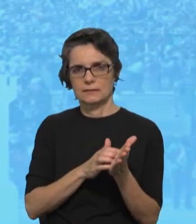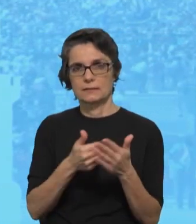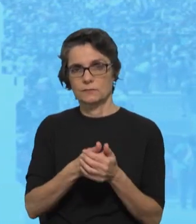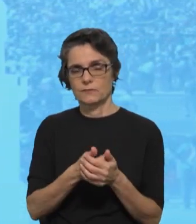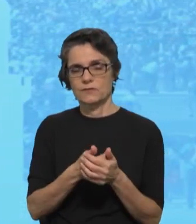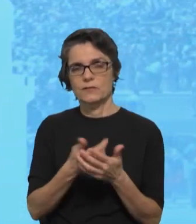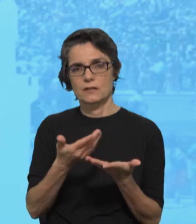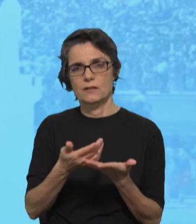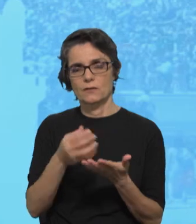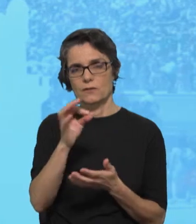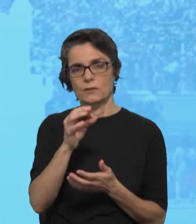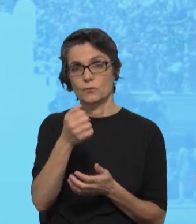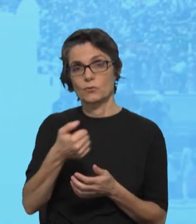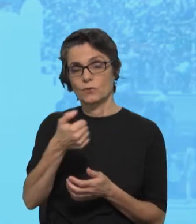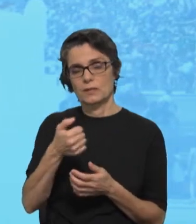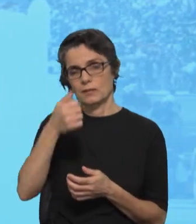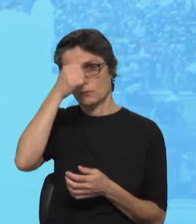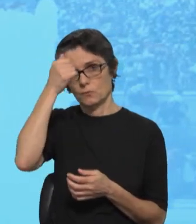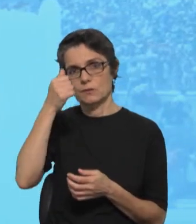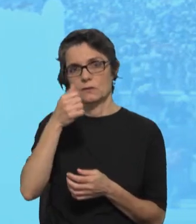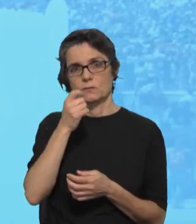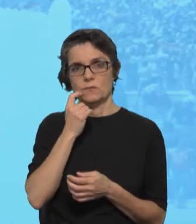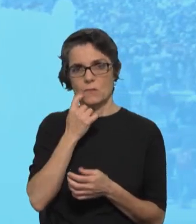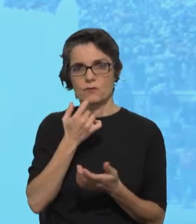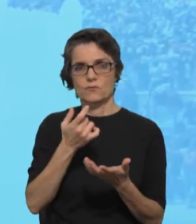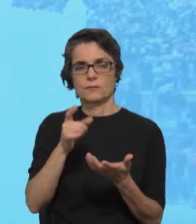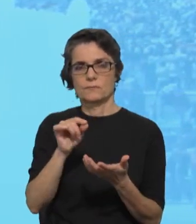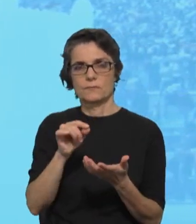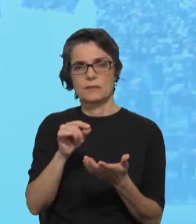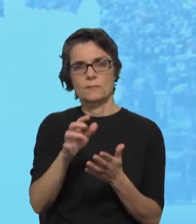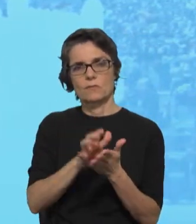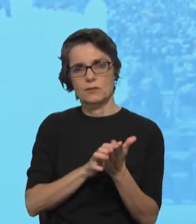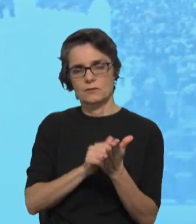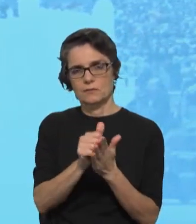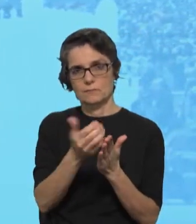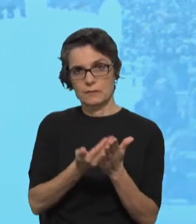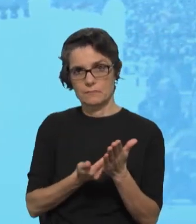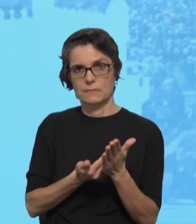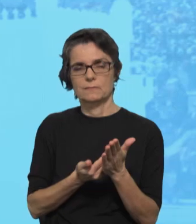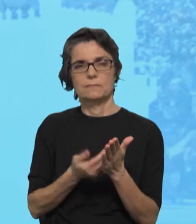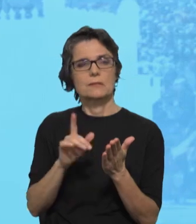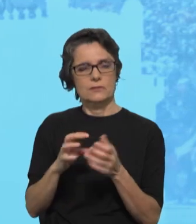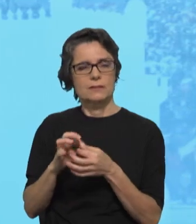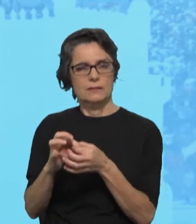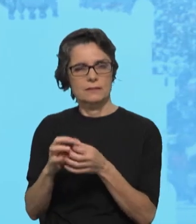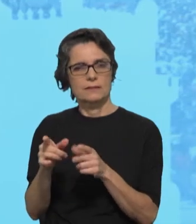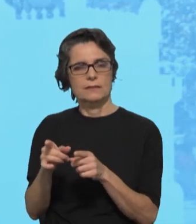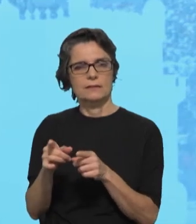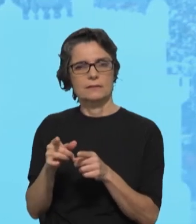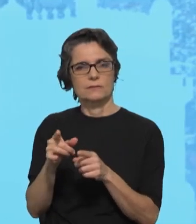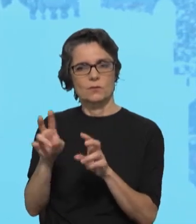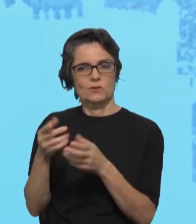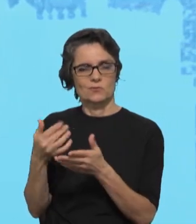o quinto domingo da Páscoa. Vamos olhar também os textos bíblicos, não perdendo esta ligação àquilo que estávamos a